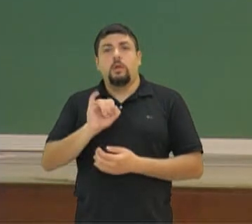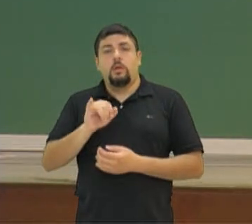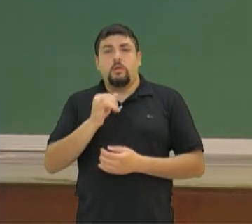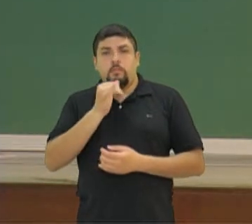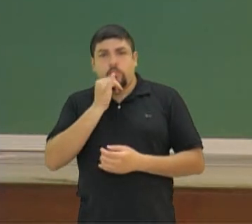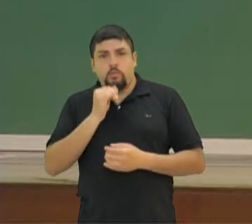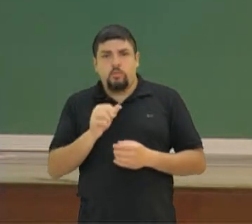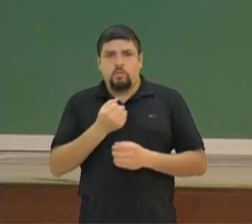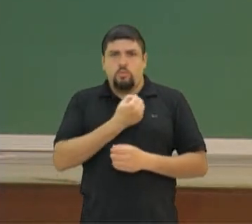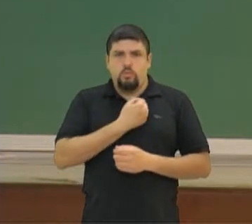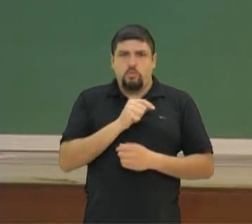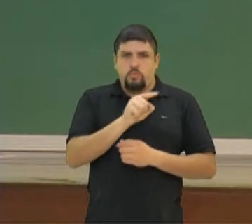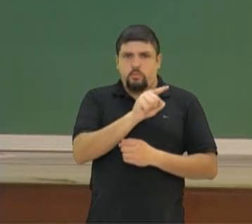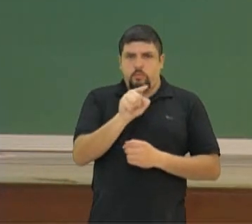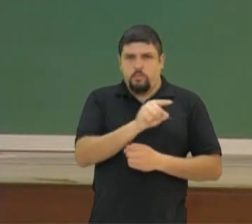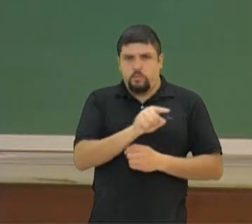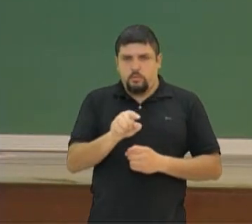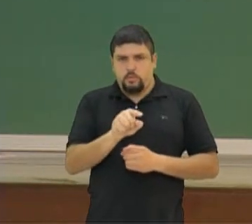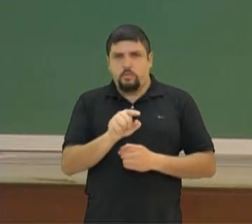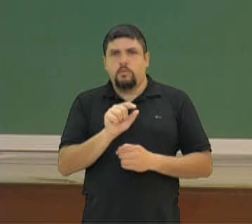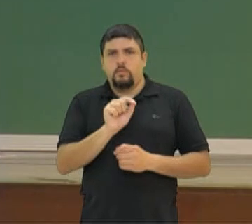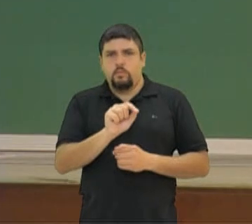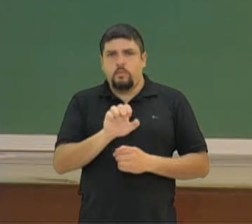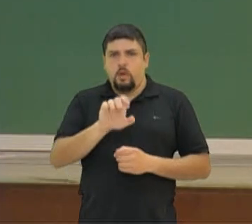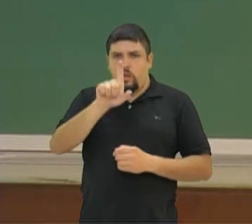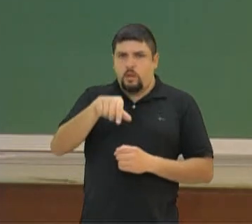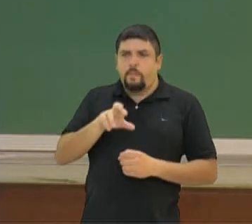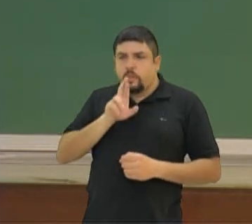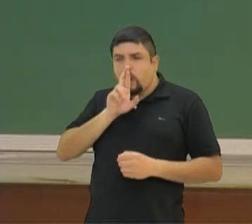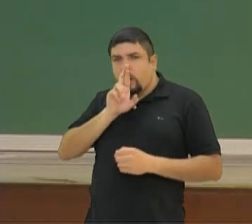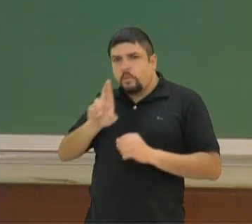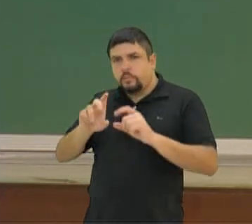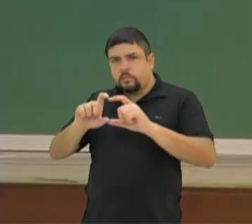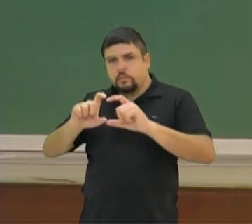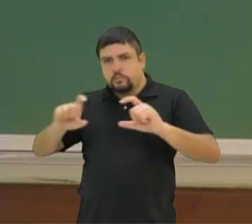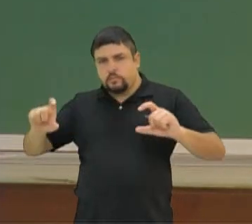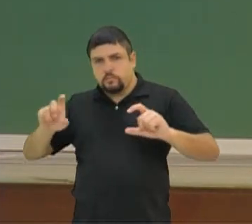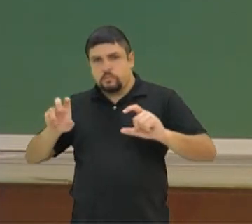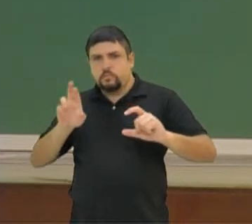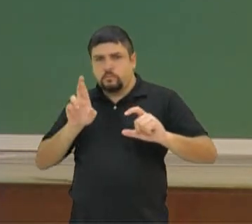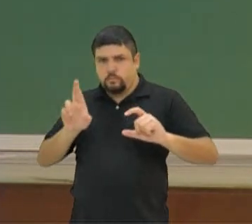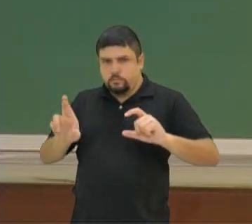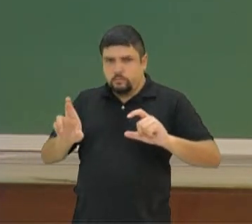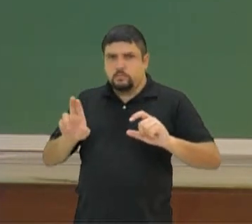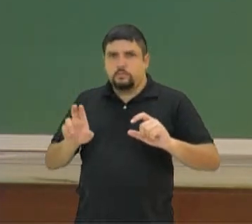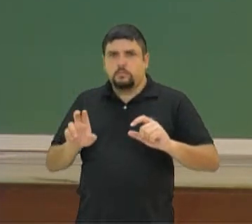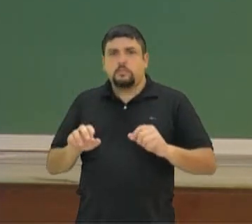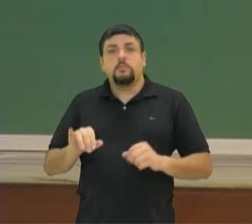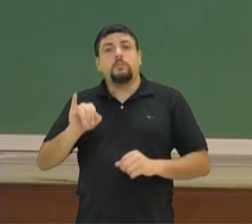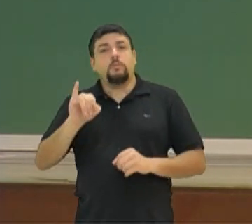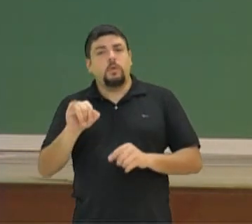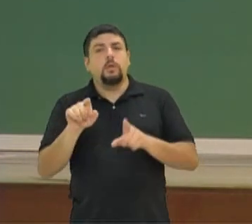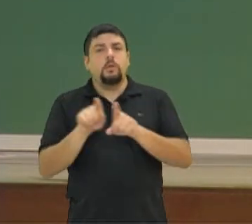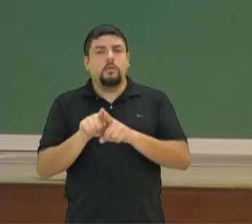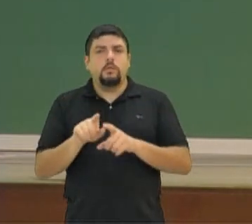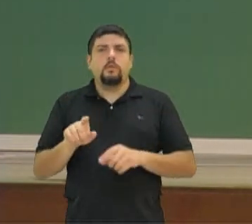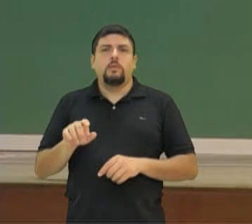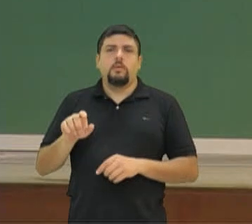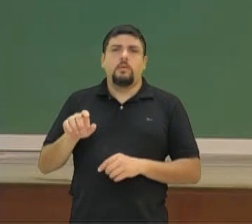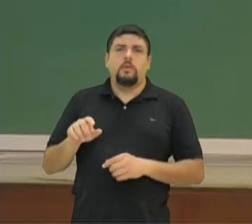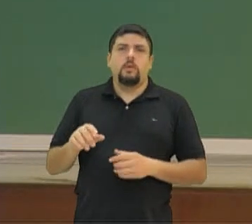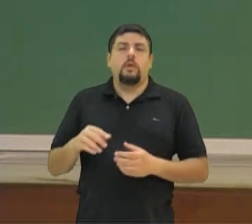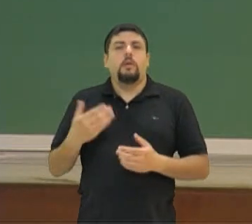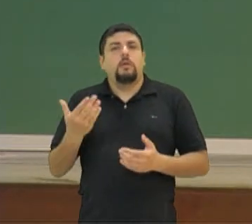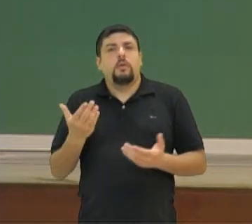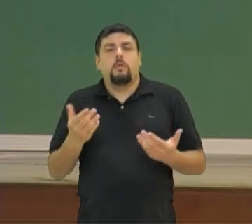z complexo como raiz de uma equação, o seu conjugado também será uma raiz. Então, se você tiver lá um mais